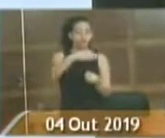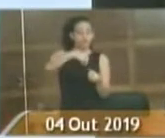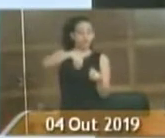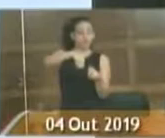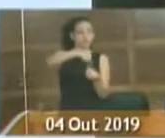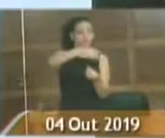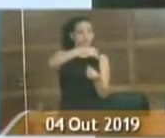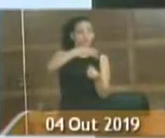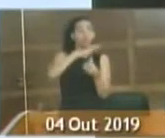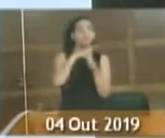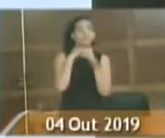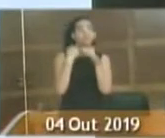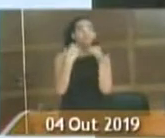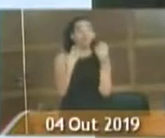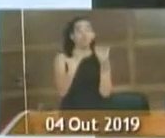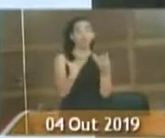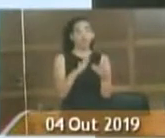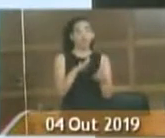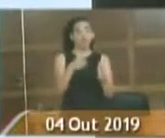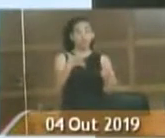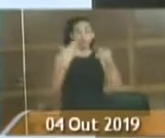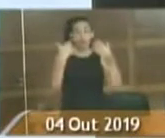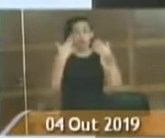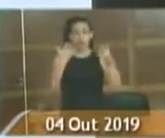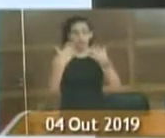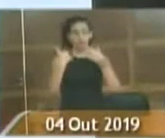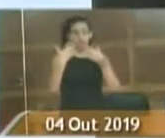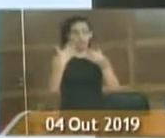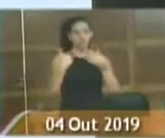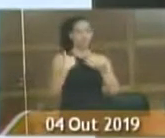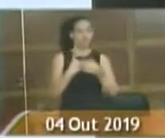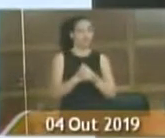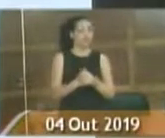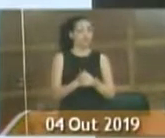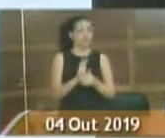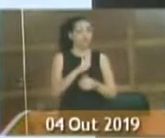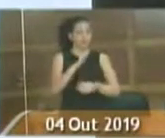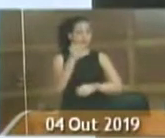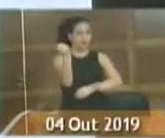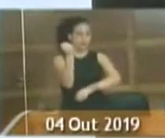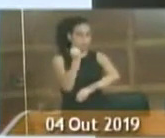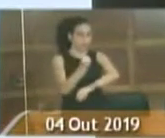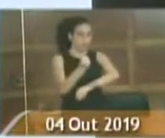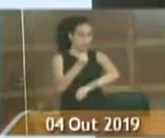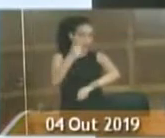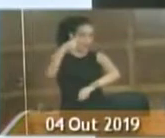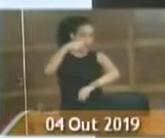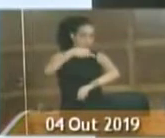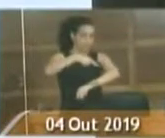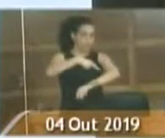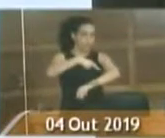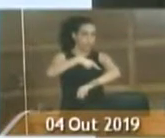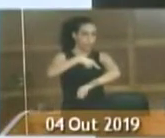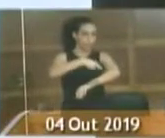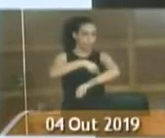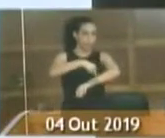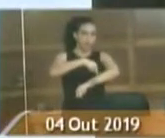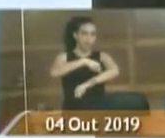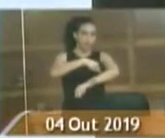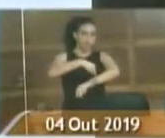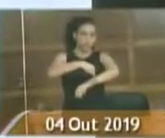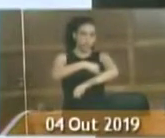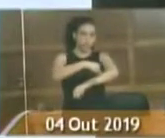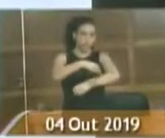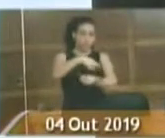ele morre em temperatura quente, entendeu? Então, quando a gente joga aquela luzinha vermelha em cima daquela